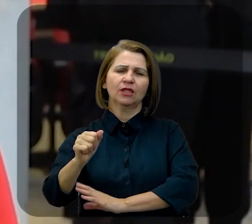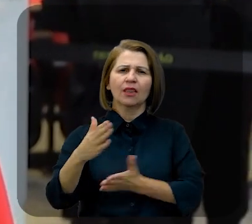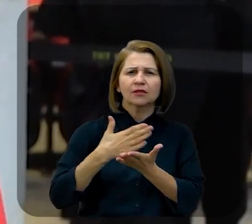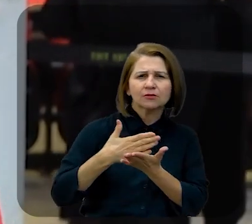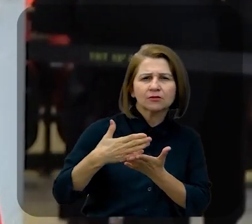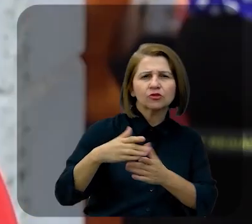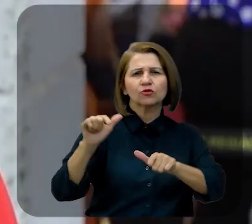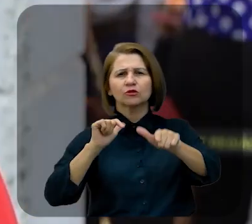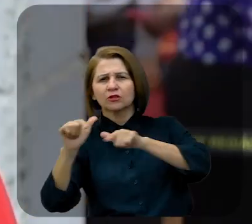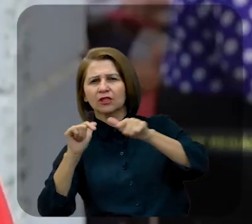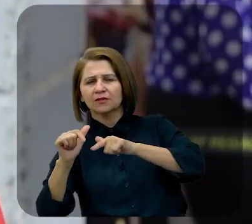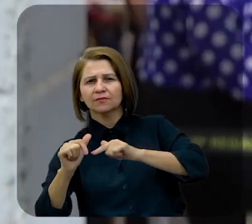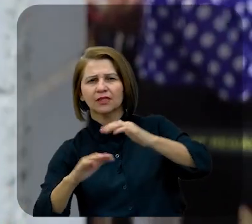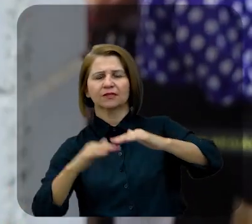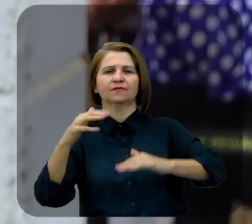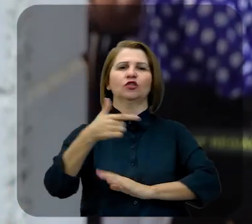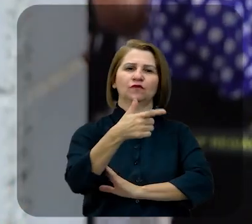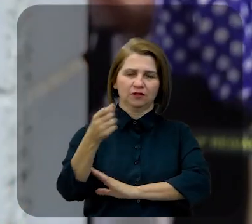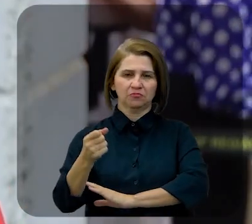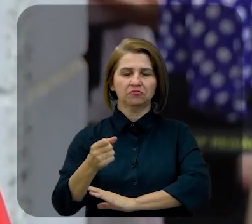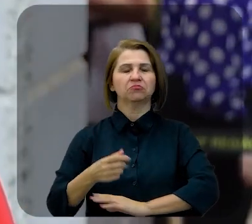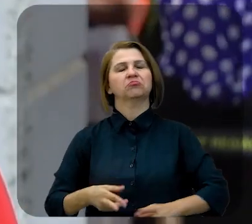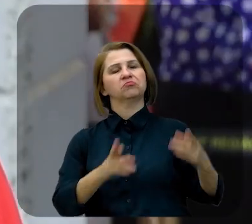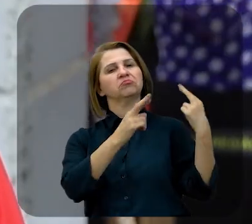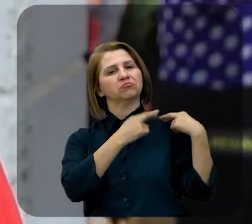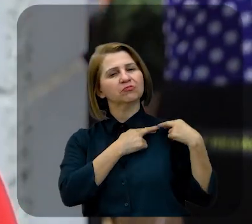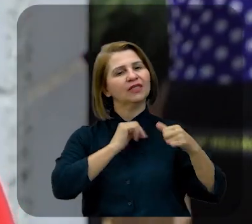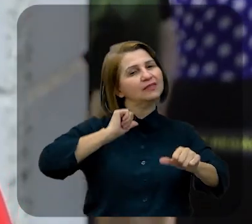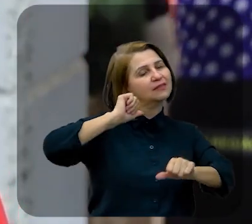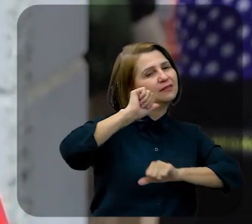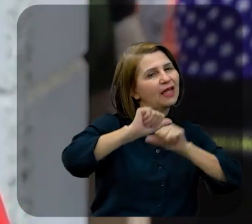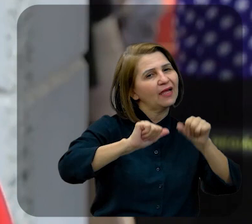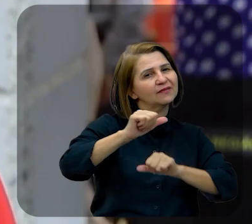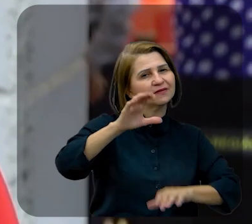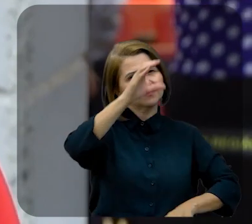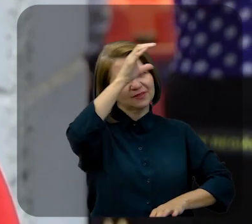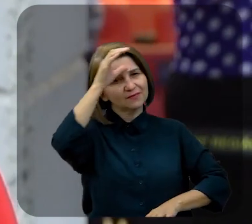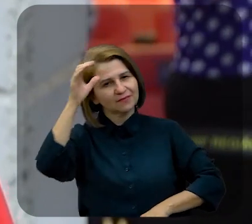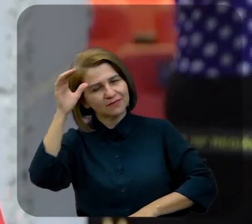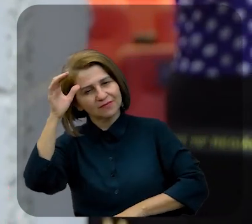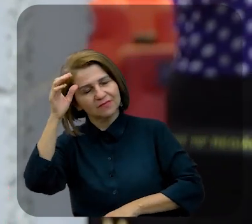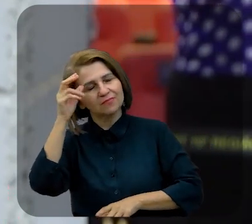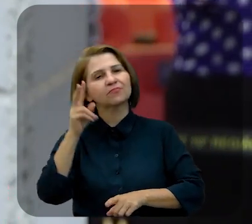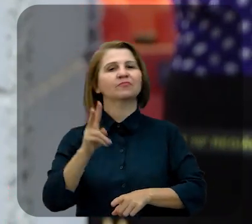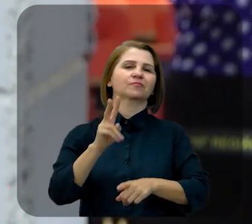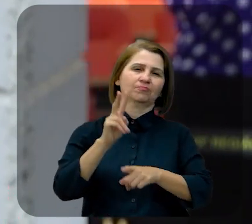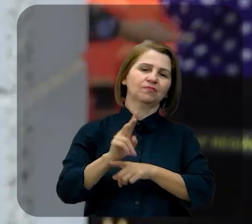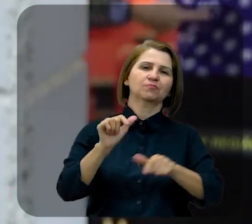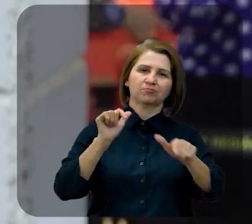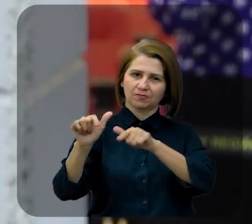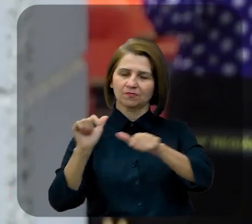26 anos. É a minha missão, né, uma missão de transformar a vida dos meus clientes, trabalhadores, na maior parte deles.